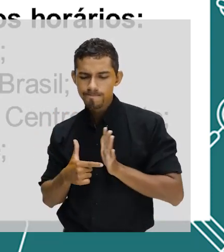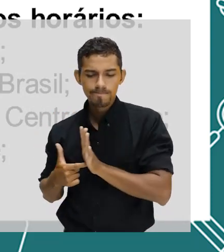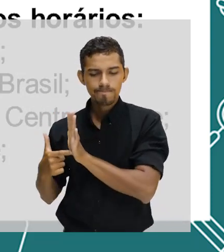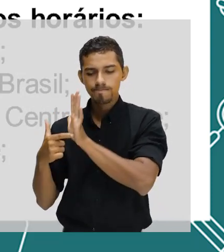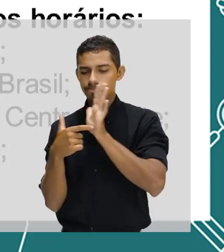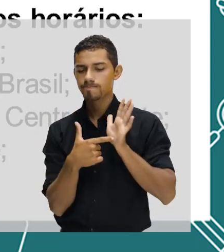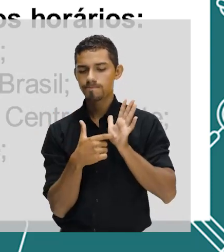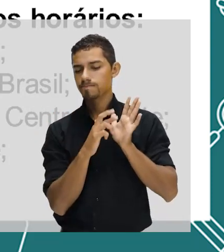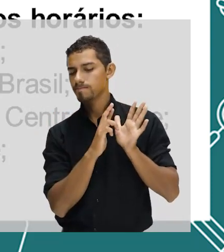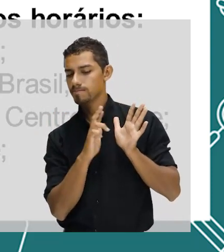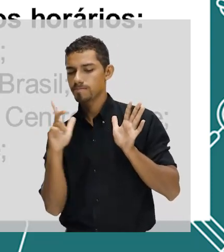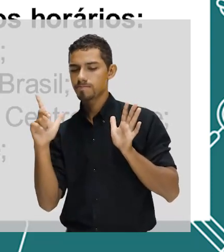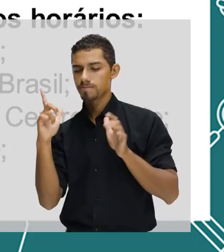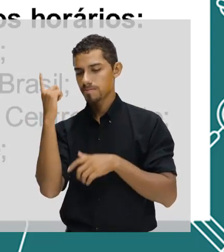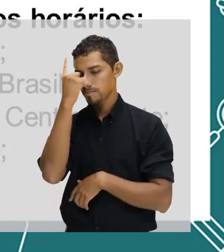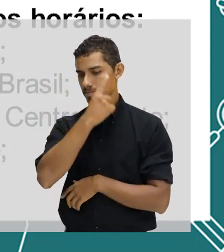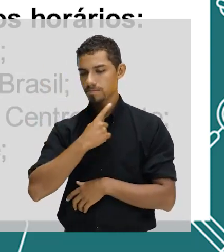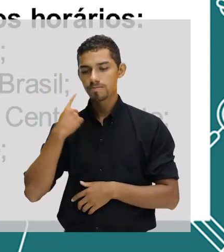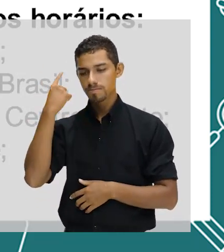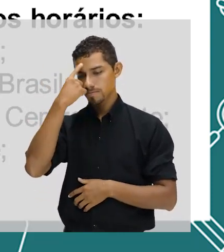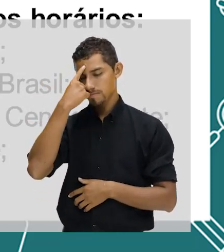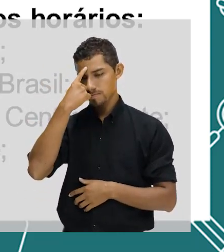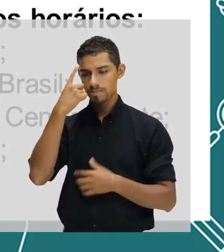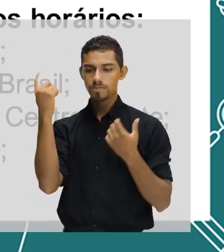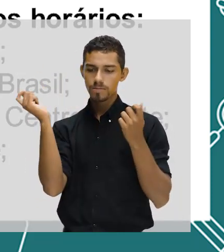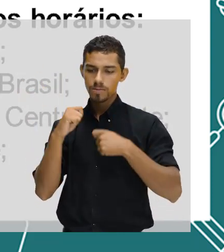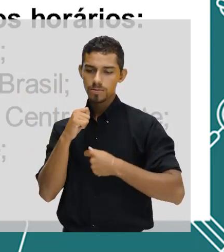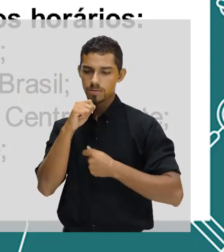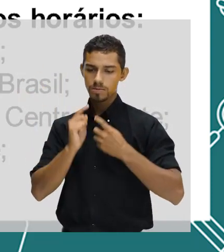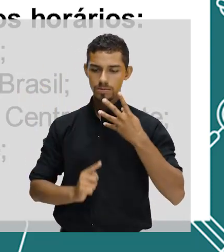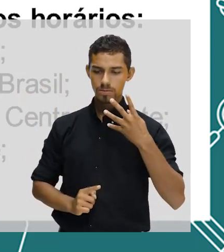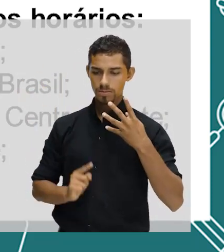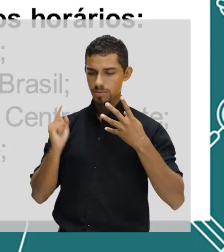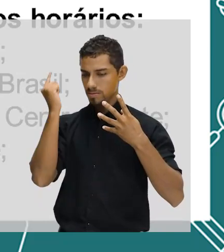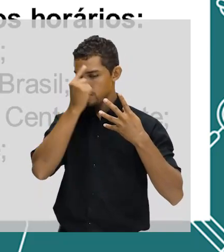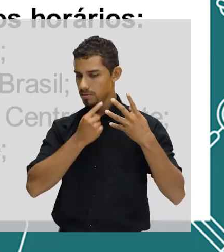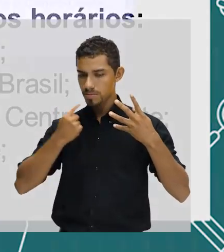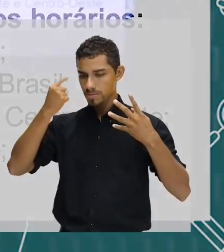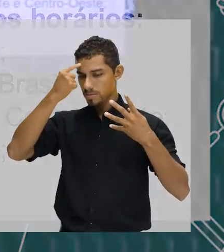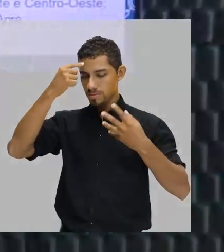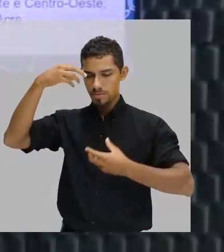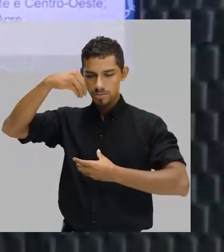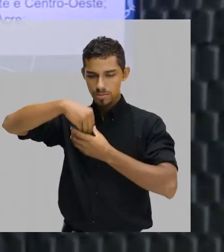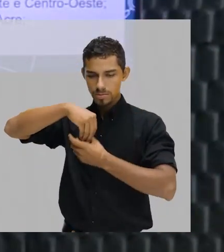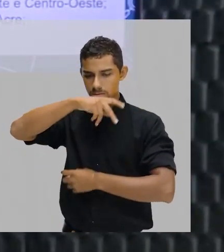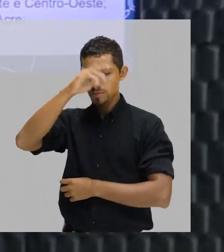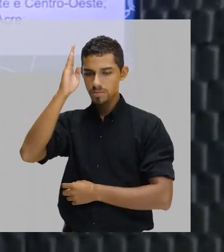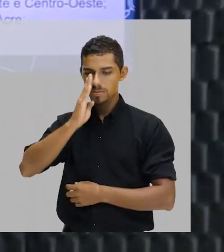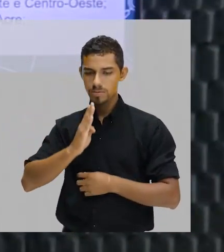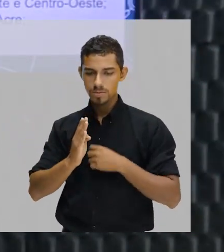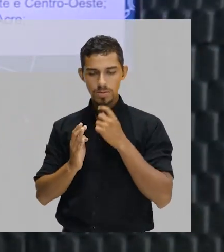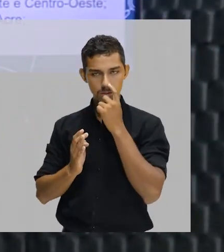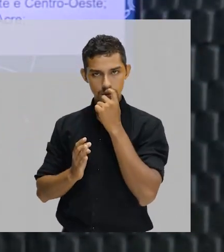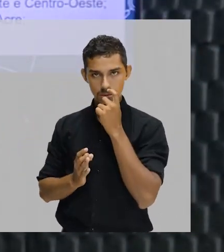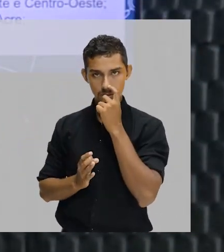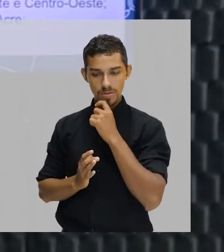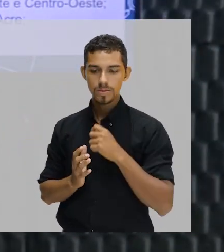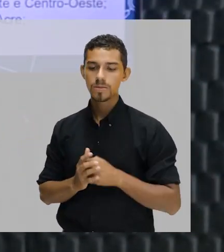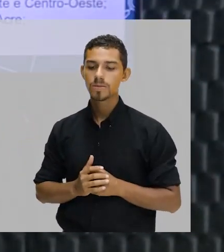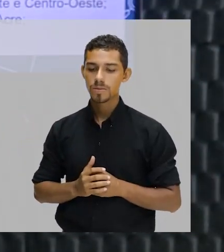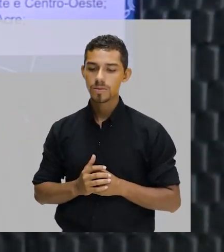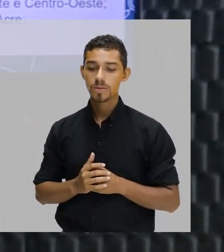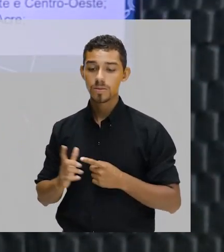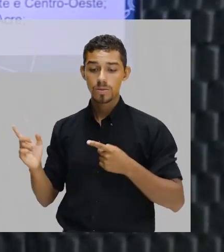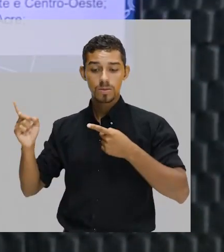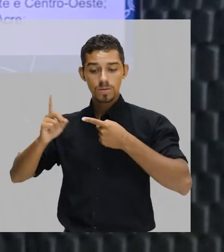uma diferença de hora, ou seja, 4 fusos horários dentro do nosso país, tá certo? Sendo eles,